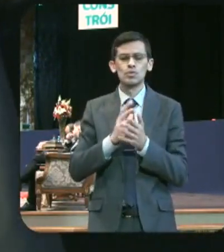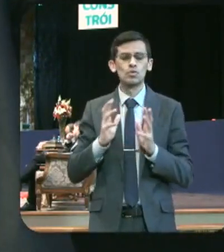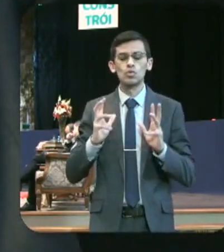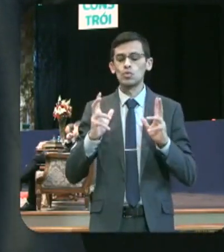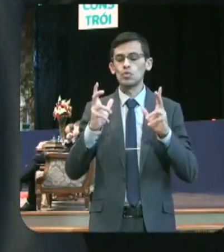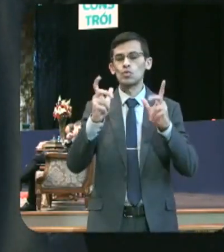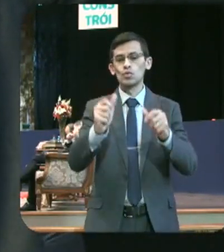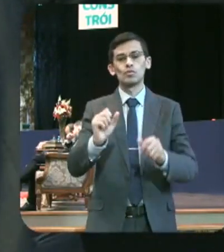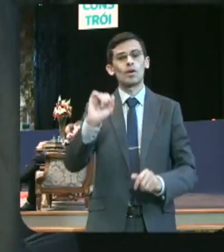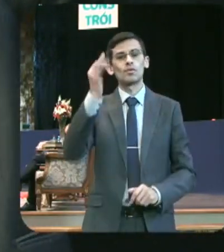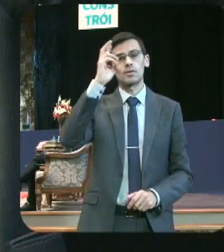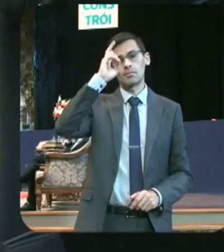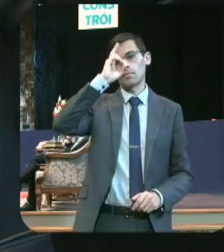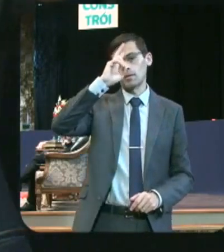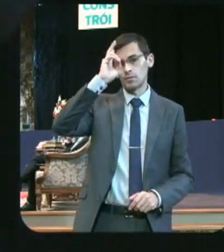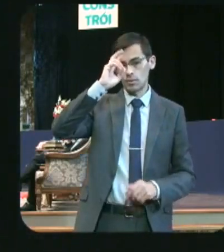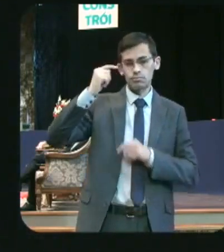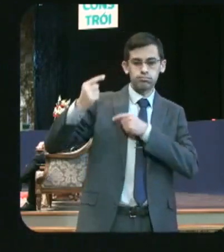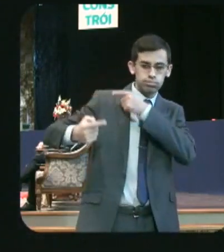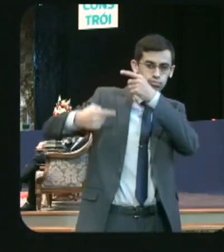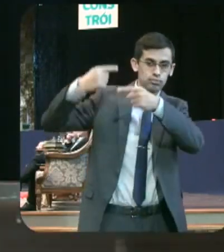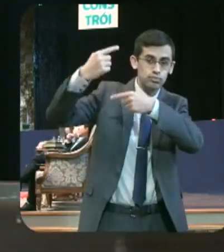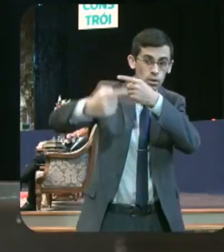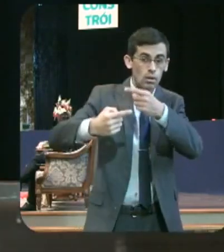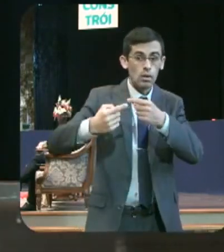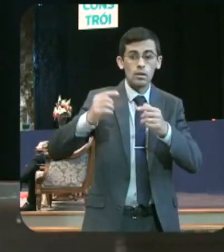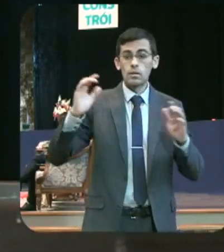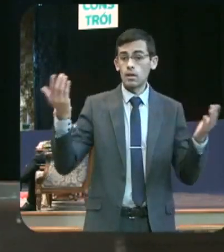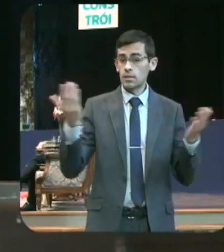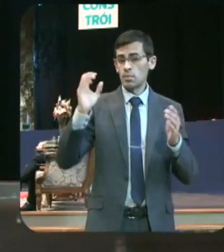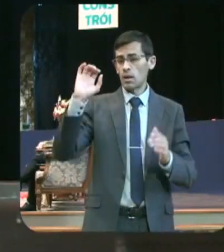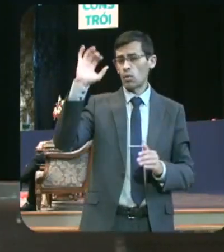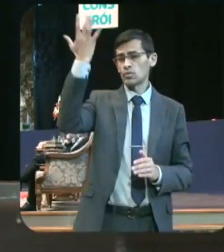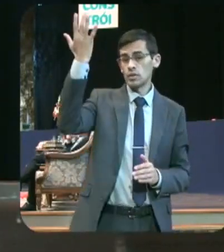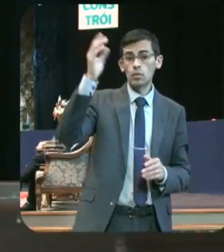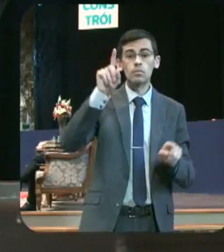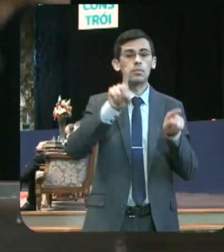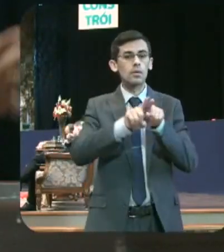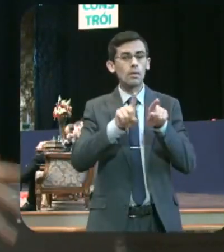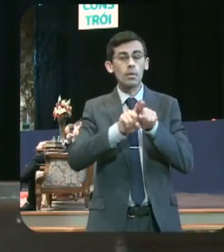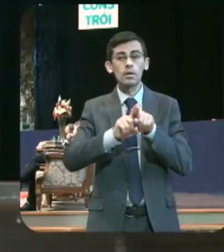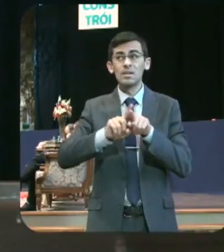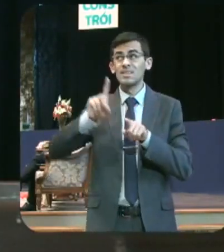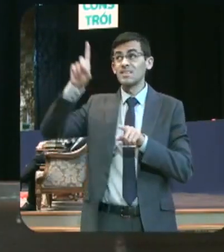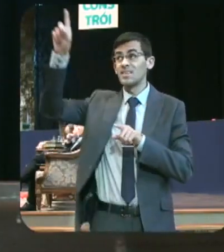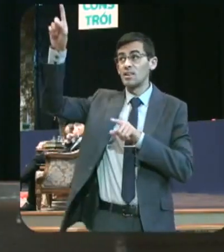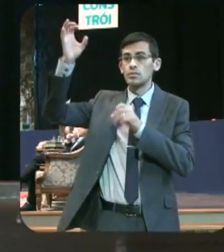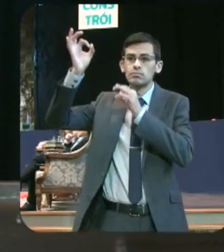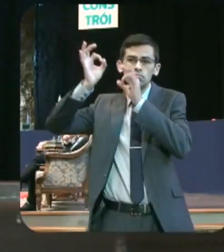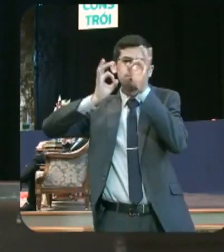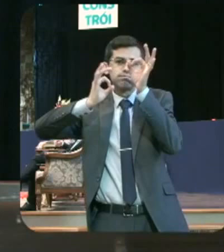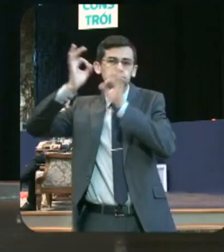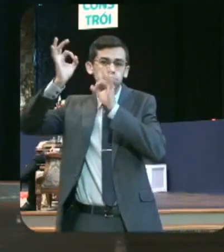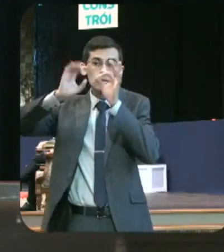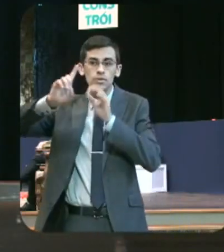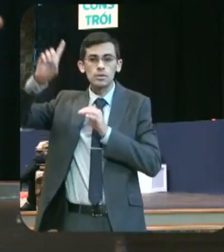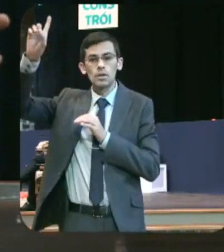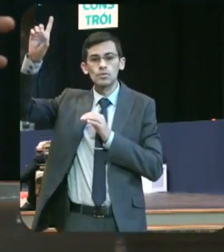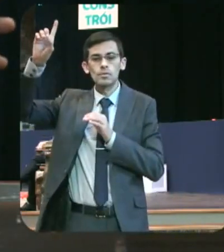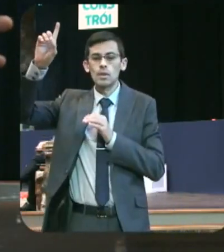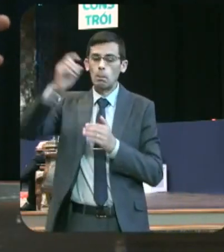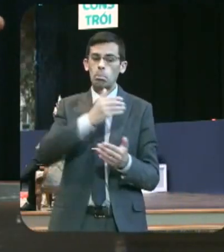que aconteceu na história, e tudo isso que aconteceu da intenção de Deus na história,